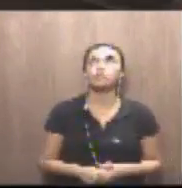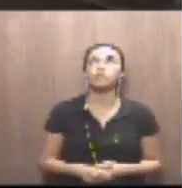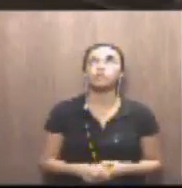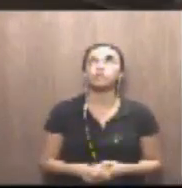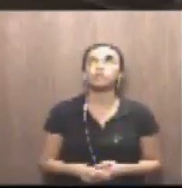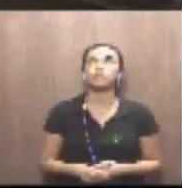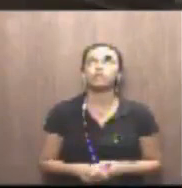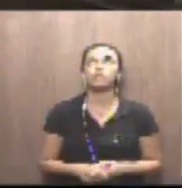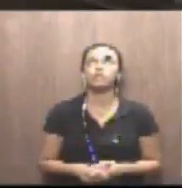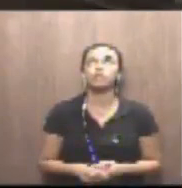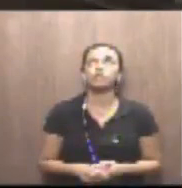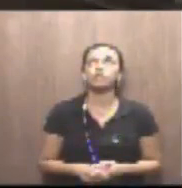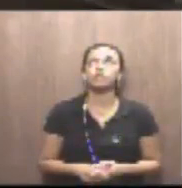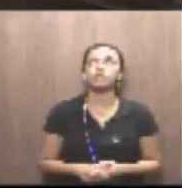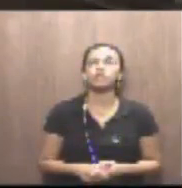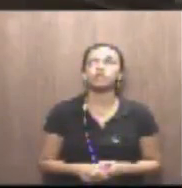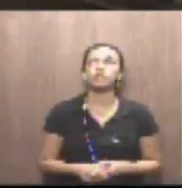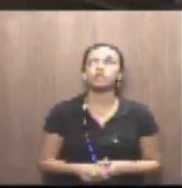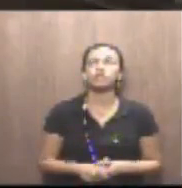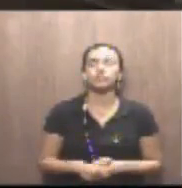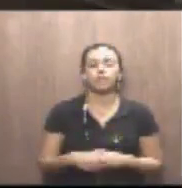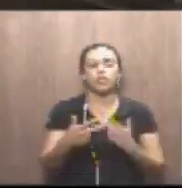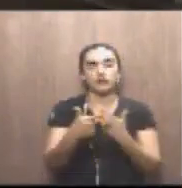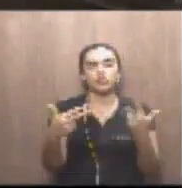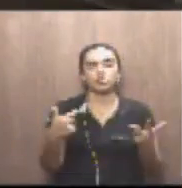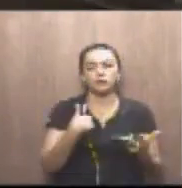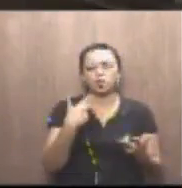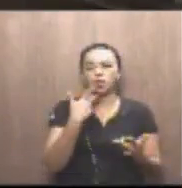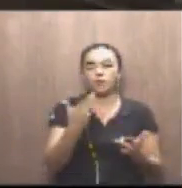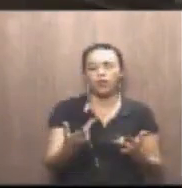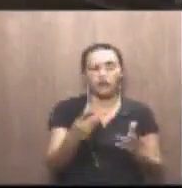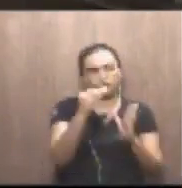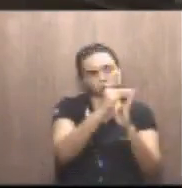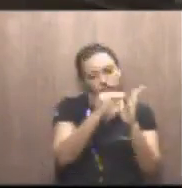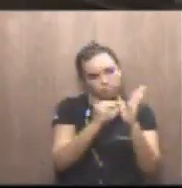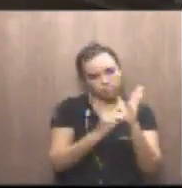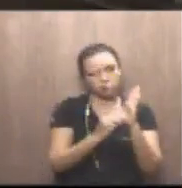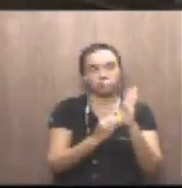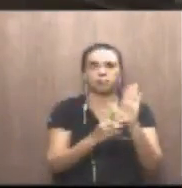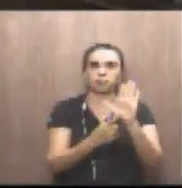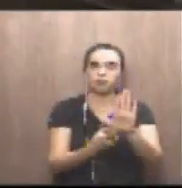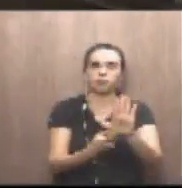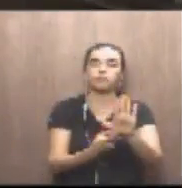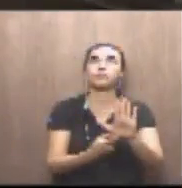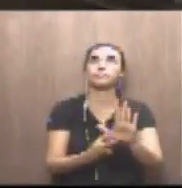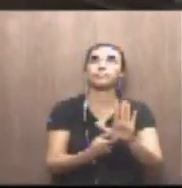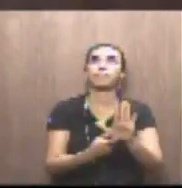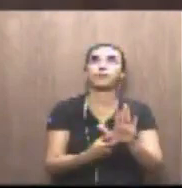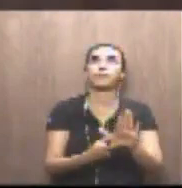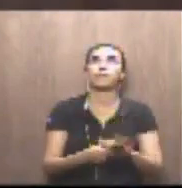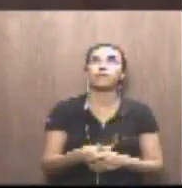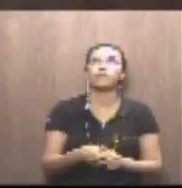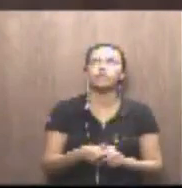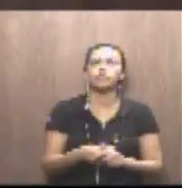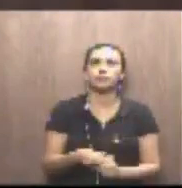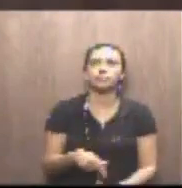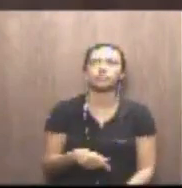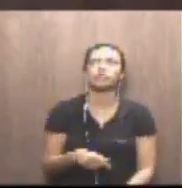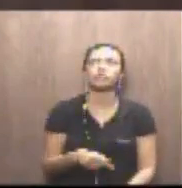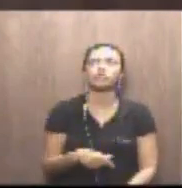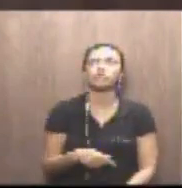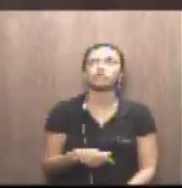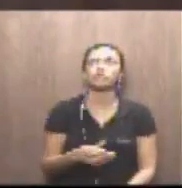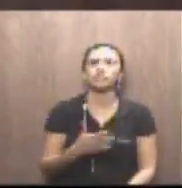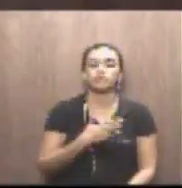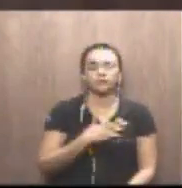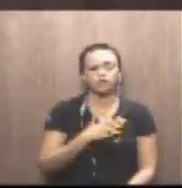E aqui estão as referências do que eu escrevi. Então, você veja que dentro das